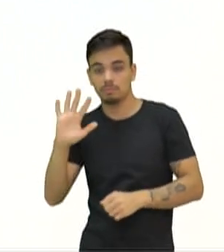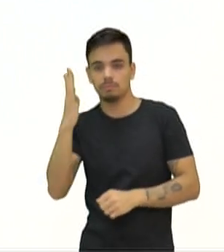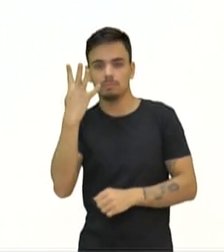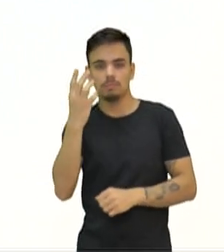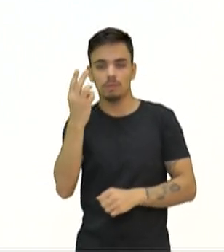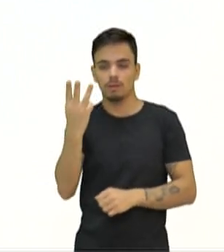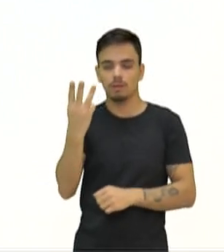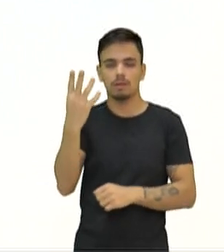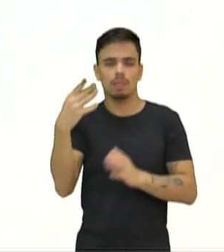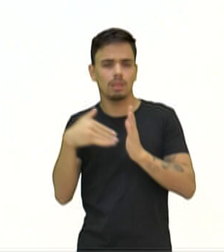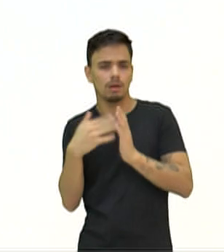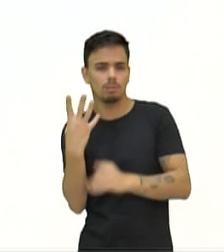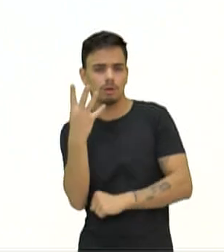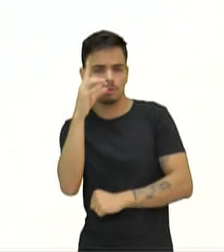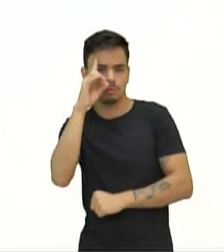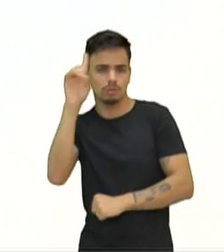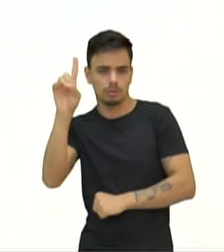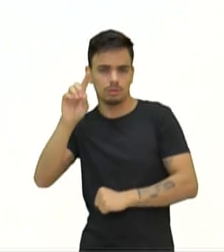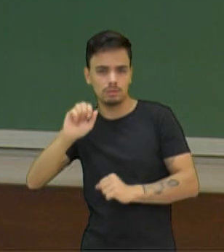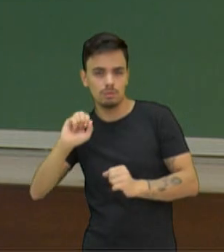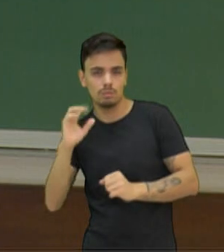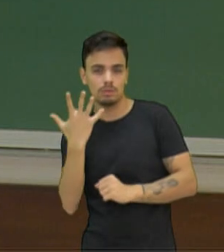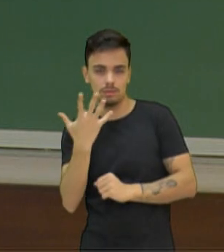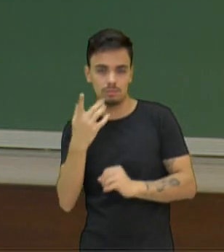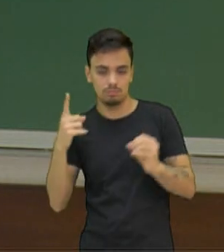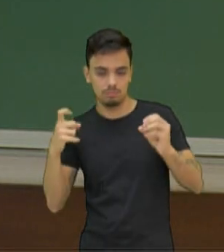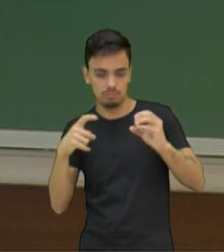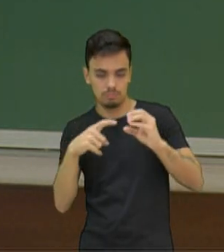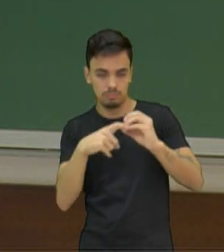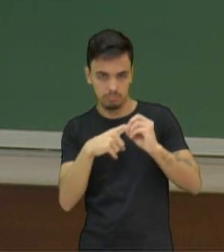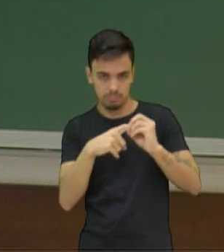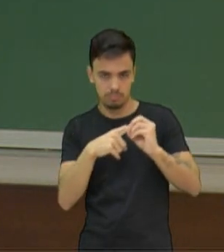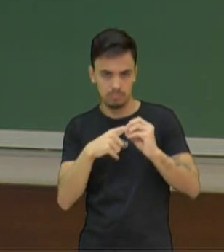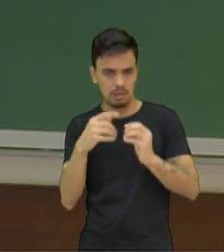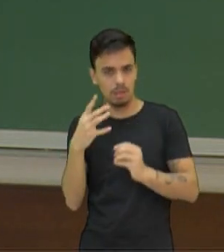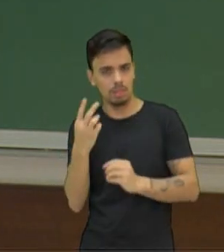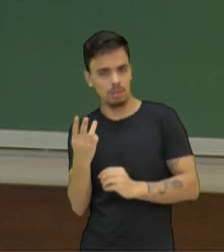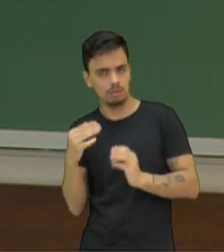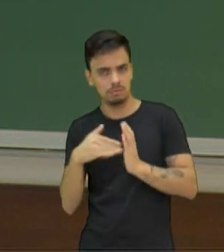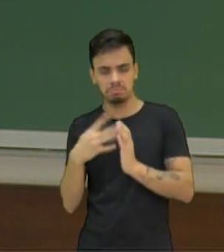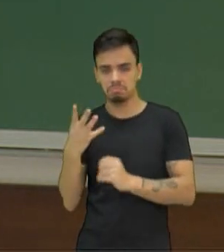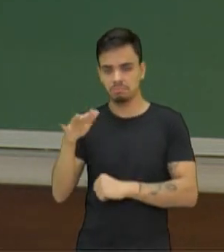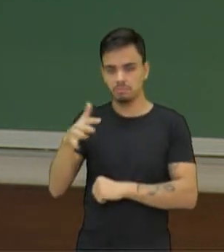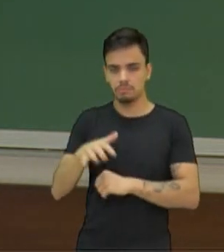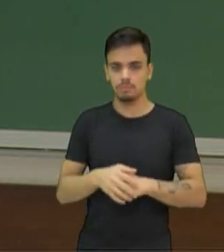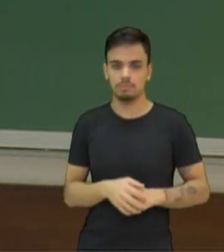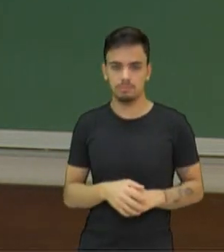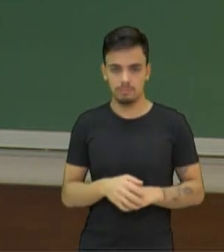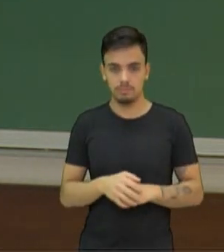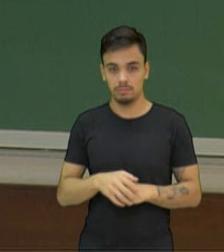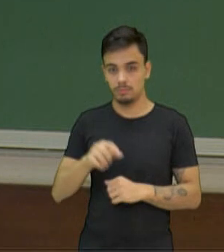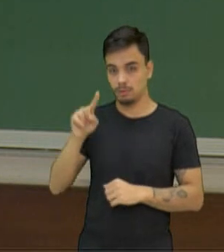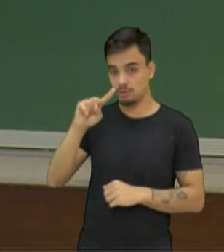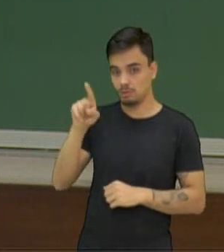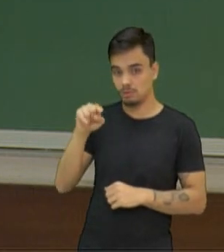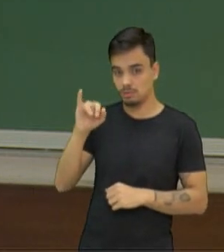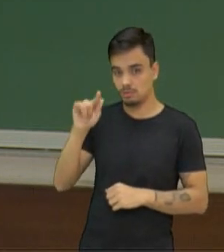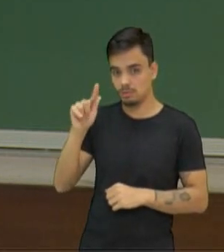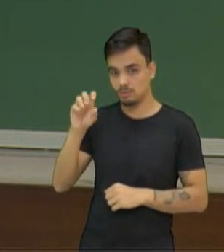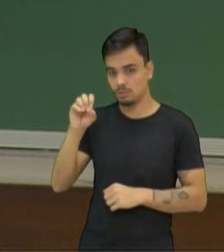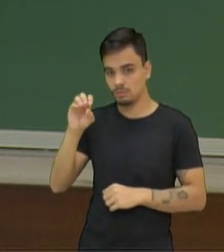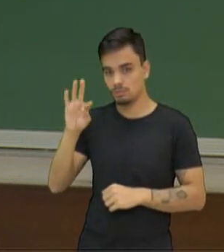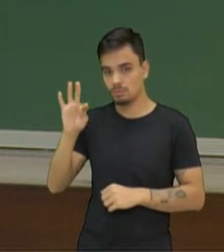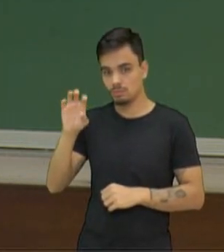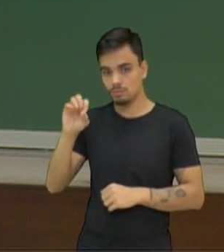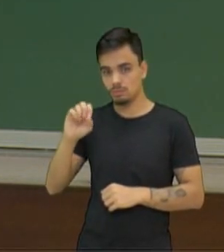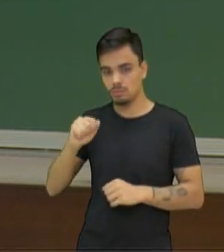dias após a fecundação. Então, não é no dia exatamente que houve a fecundação, é de 3 a 4 dias. Aí esse zigoto, ele vai sofrer essas